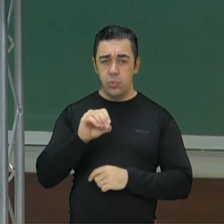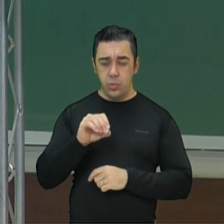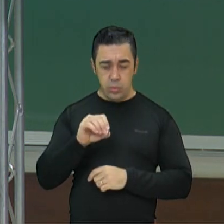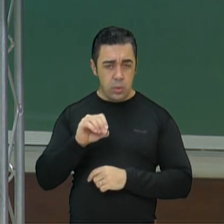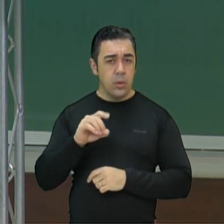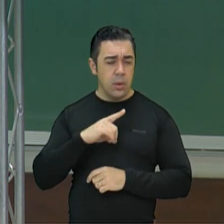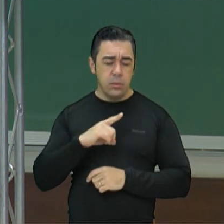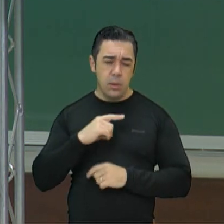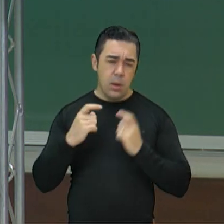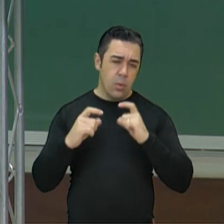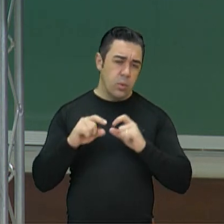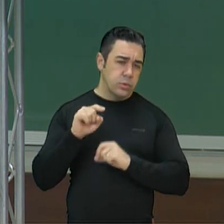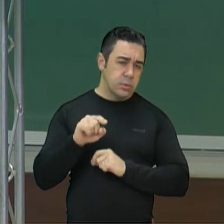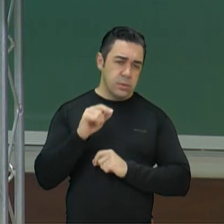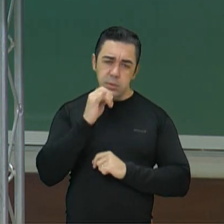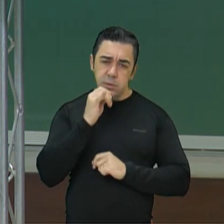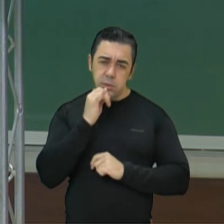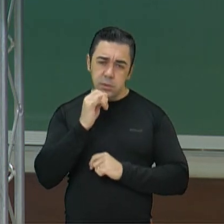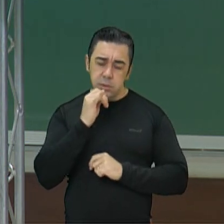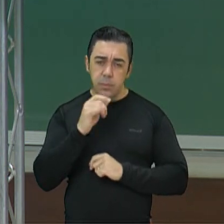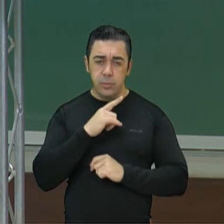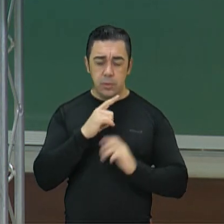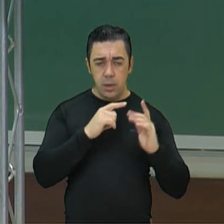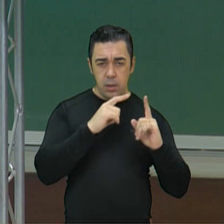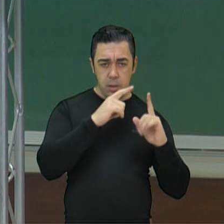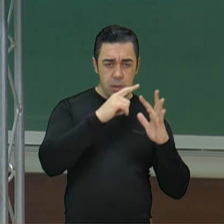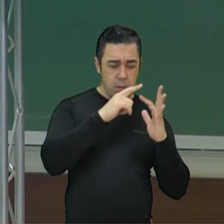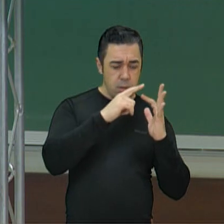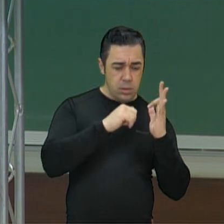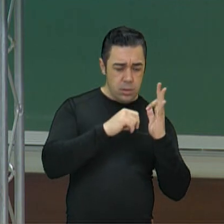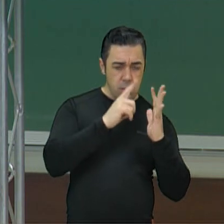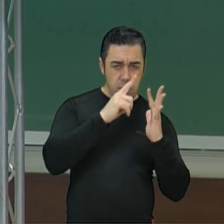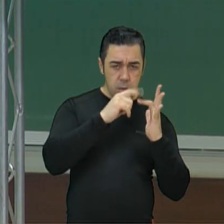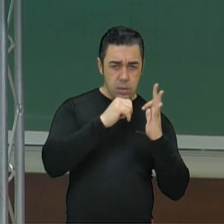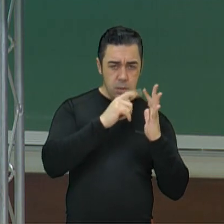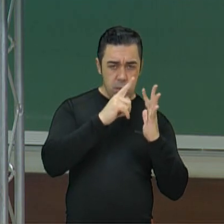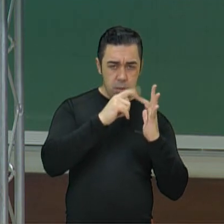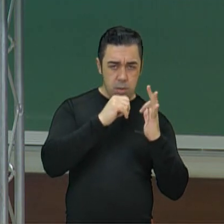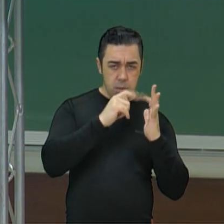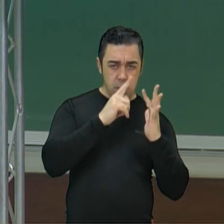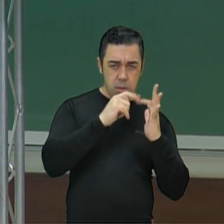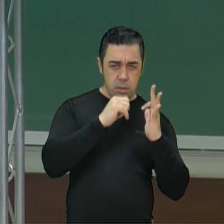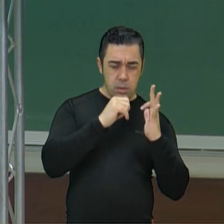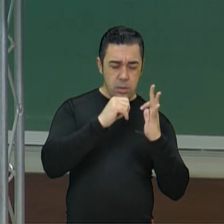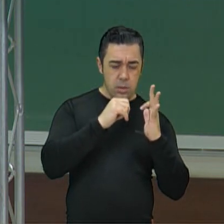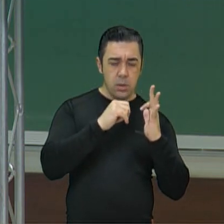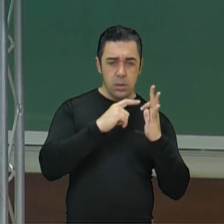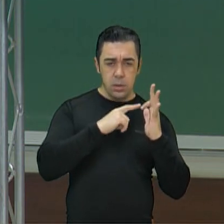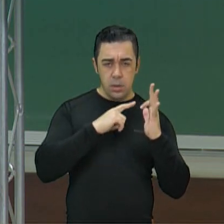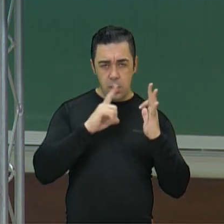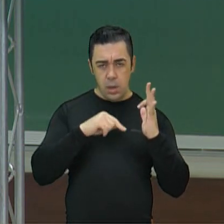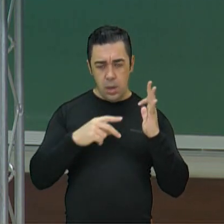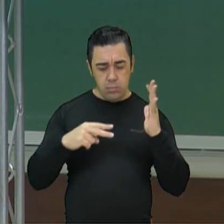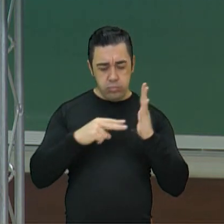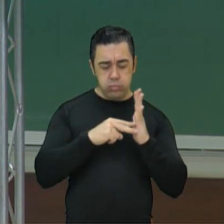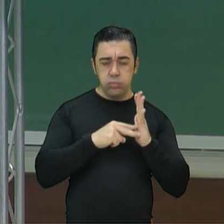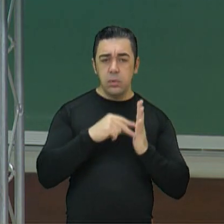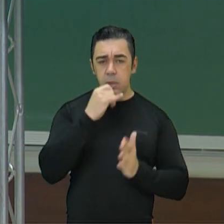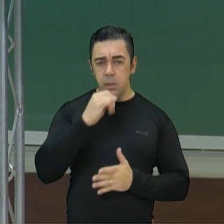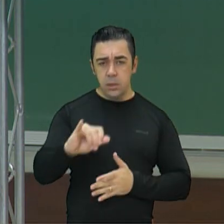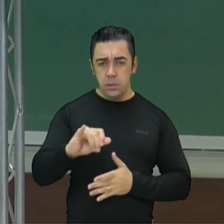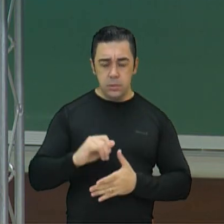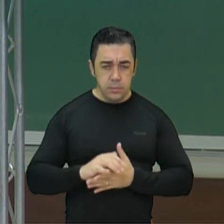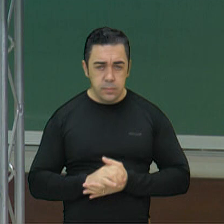é onde nós, por exemplo, ali na tomada, ali, nós ligamos lá na tensão, na fonte, né, da